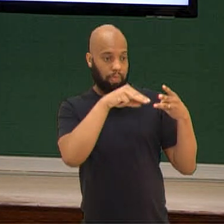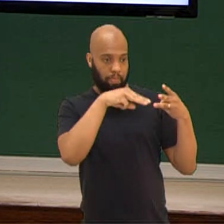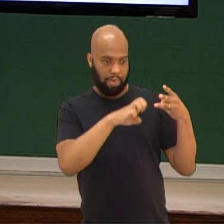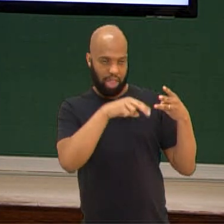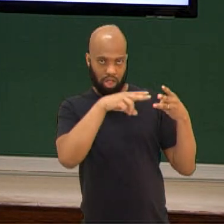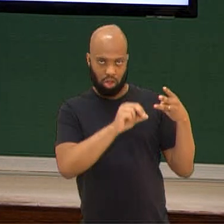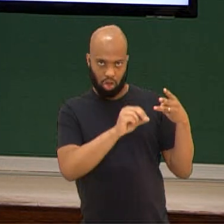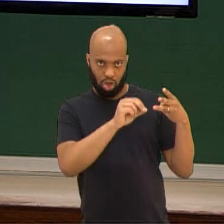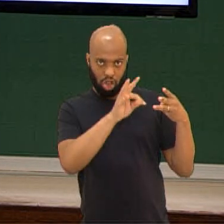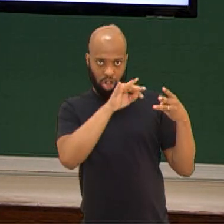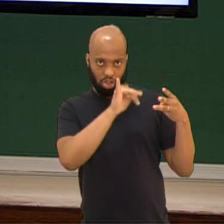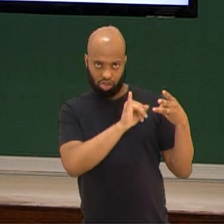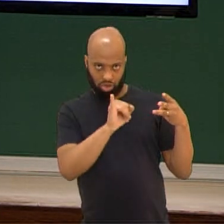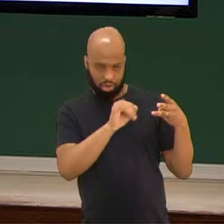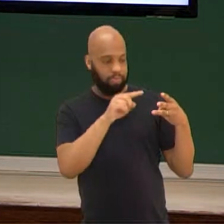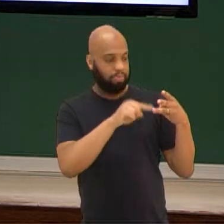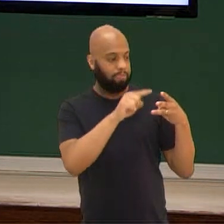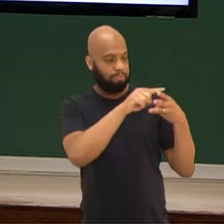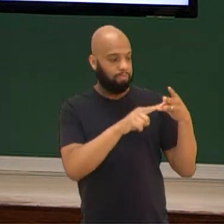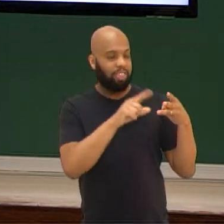meio que liderar esse grupo.